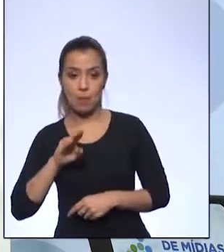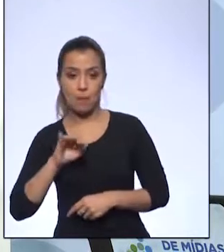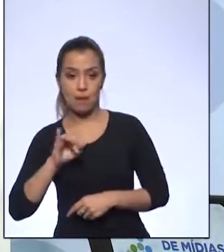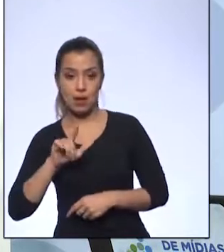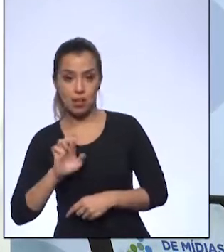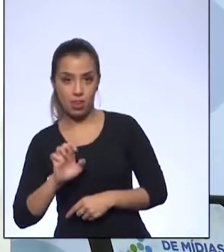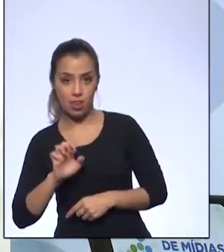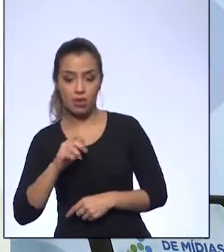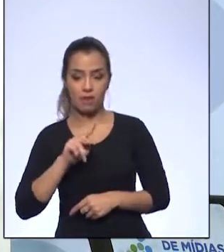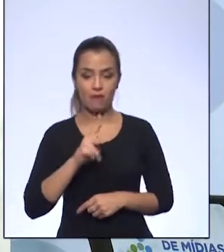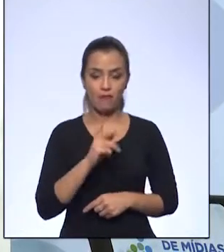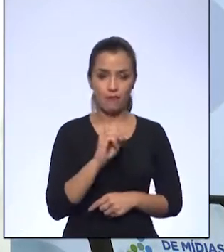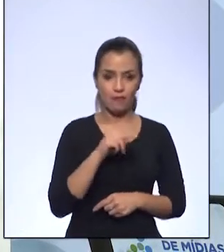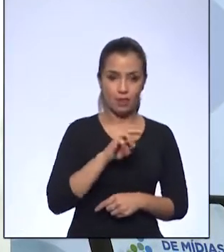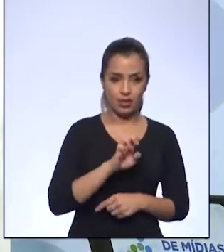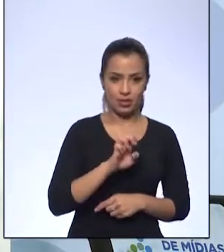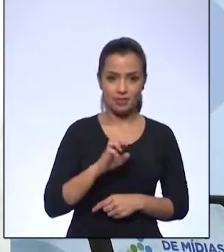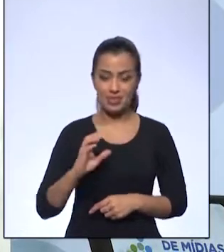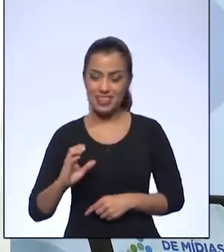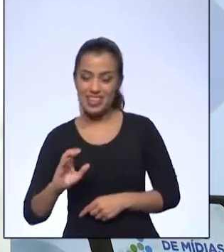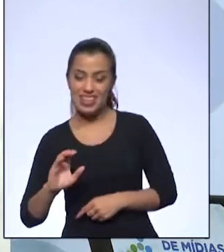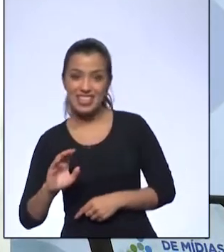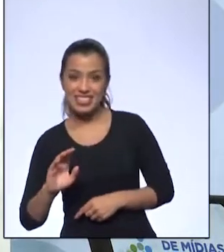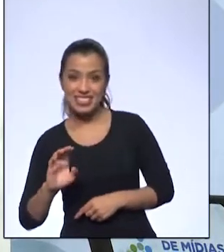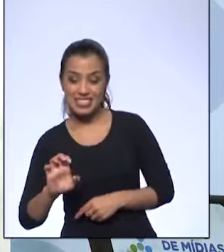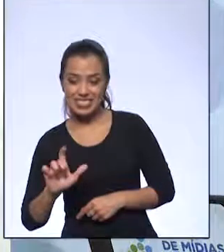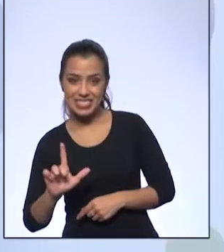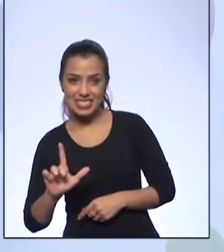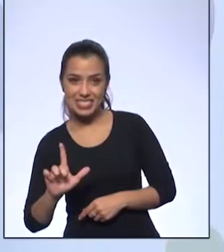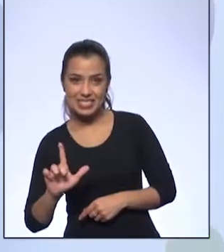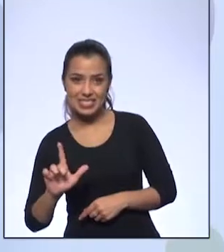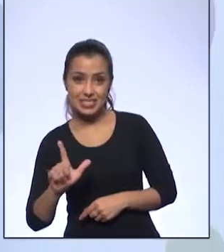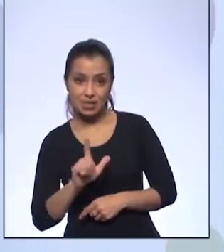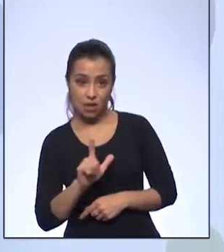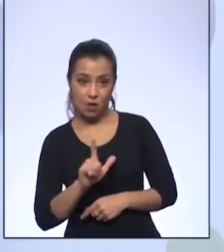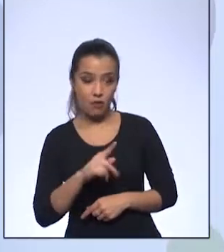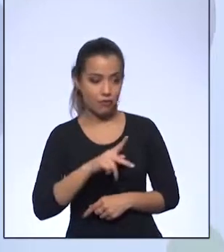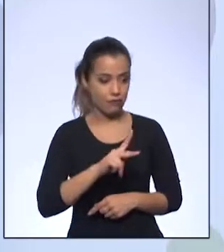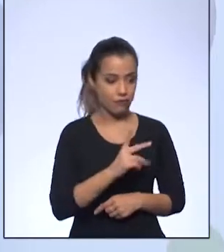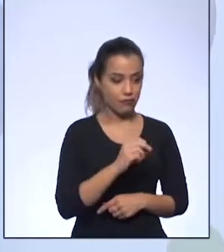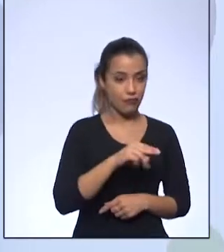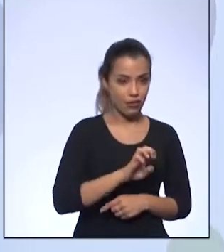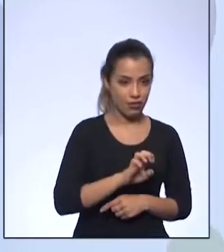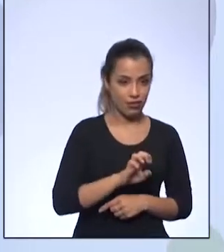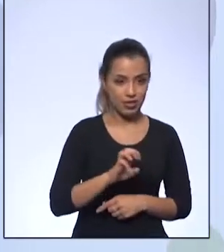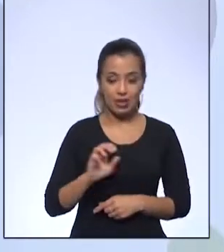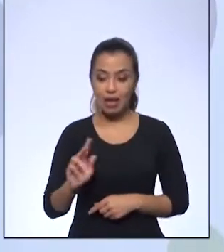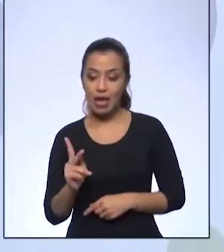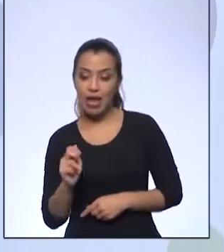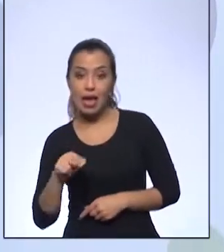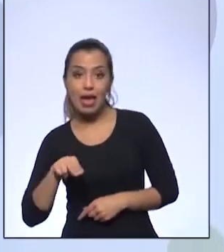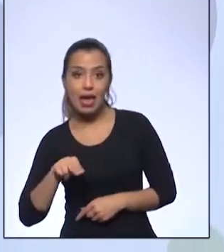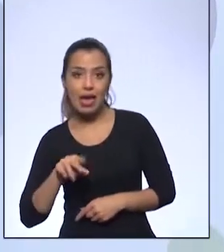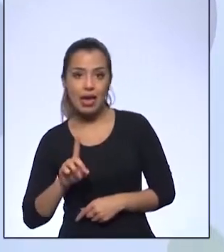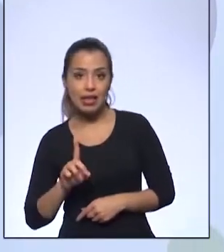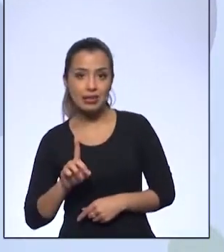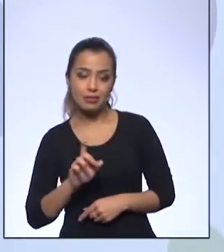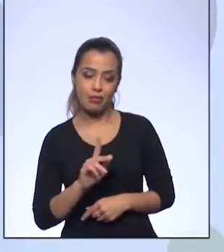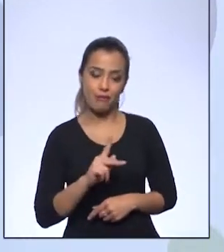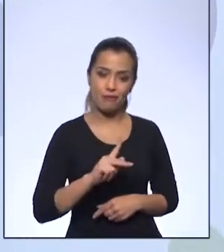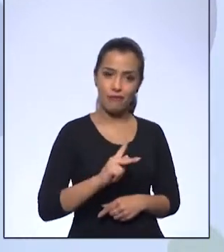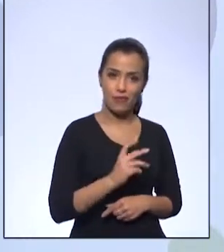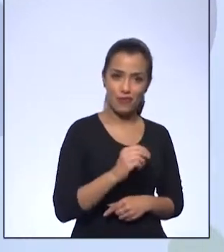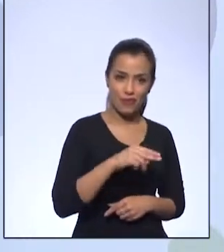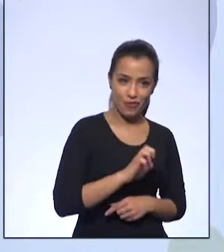phone, cell phone e hand phone. Os três querem dizer telefone celular, mas o que acontece? Na Inglaterra eles